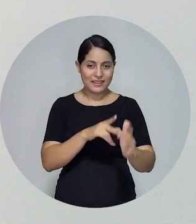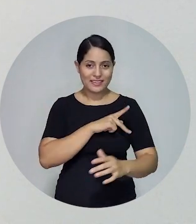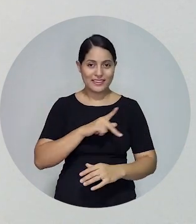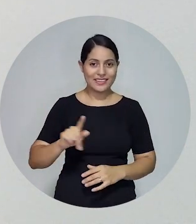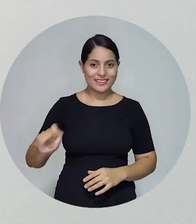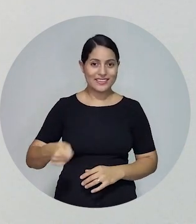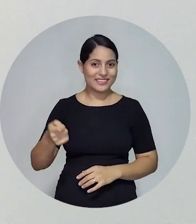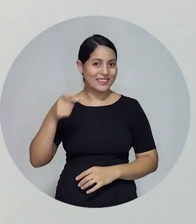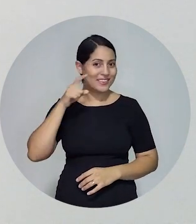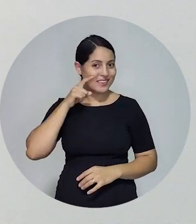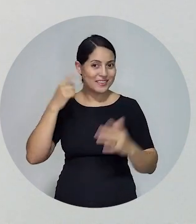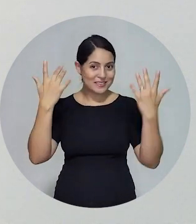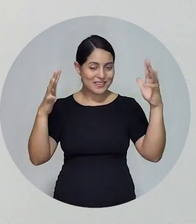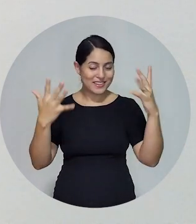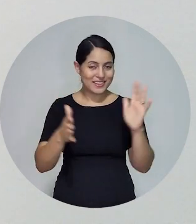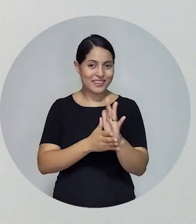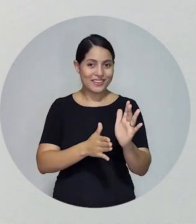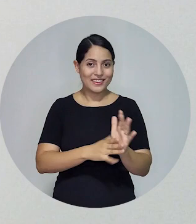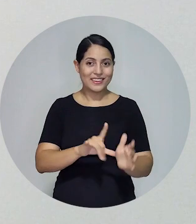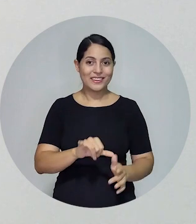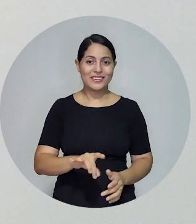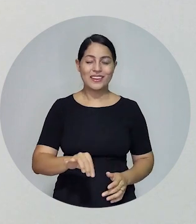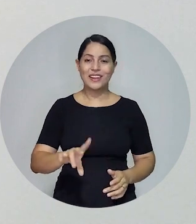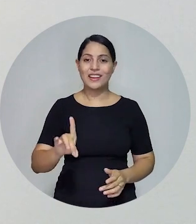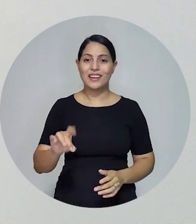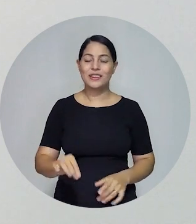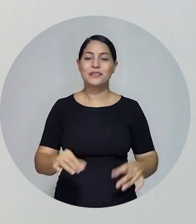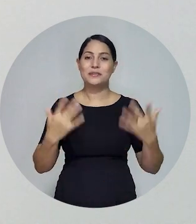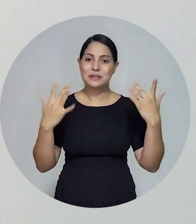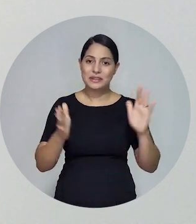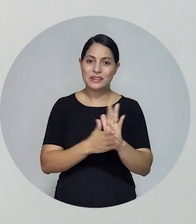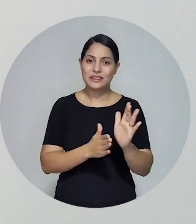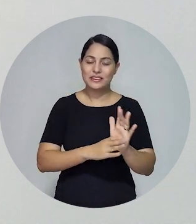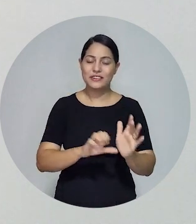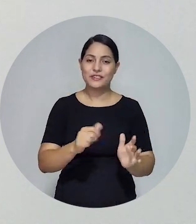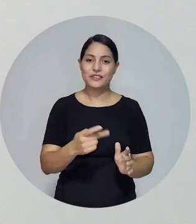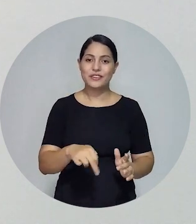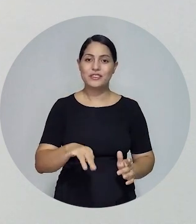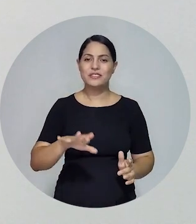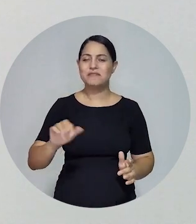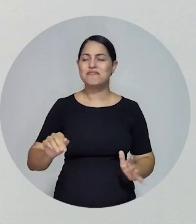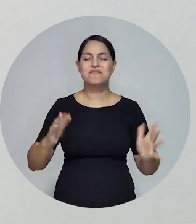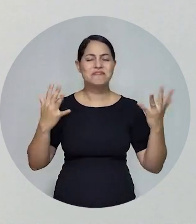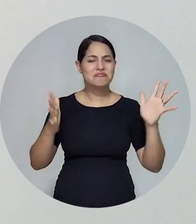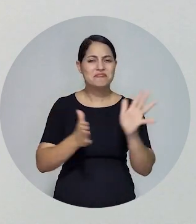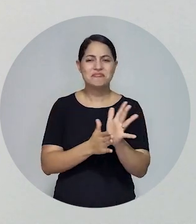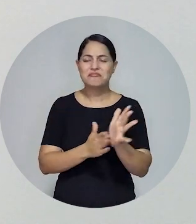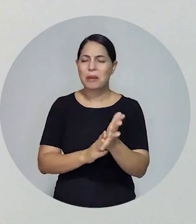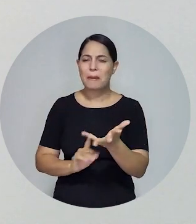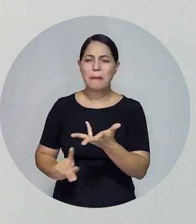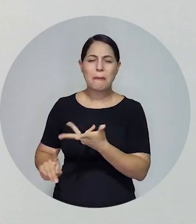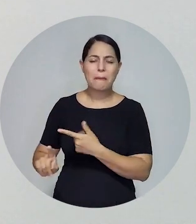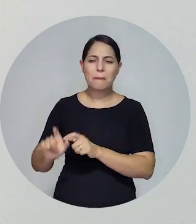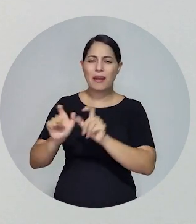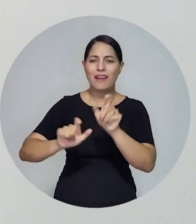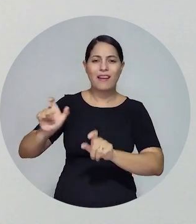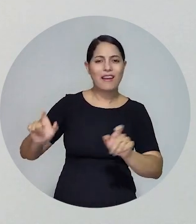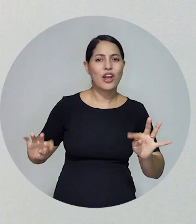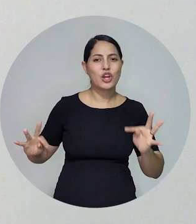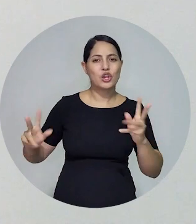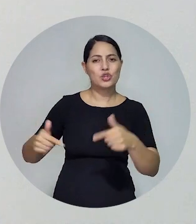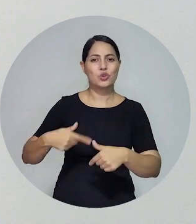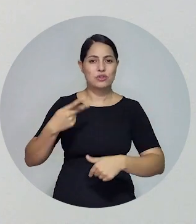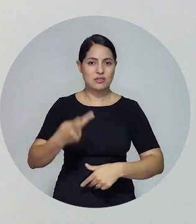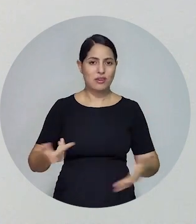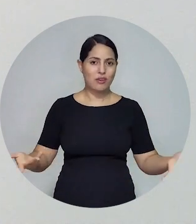justiça. Parabéns, Beto Simonetti, parabéns, Gisela Cardoso, parabéns, Leonardo Campos, parabéns, Xênia Guerra e todos os